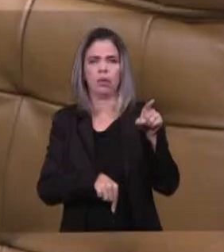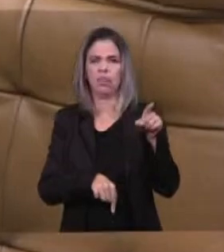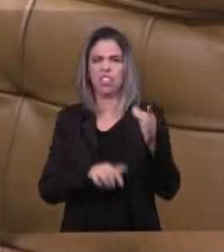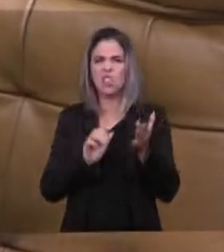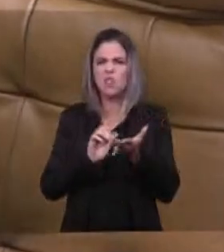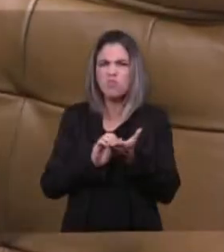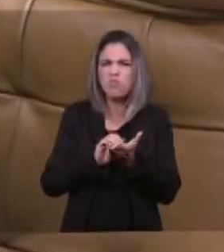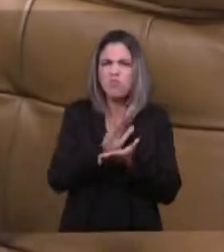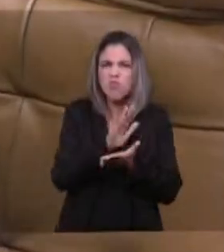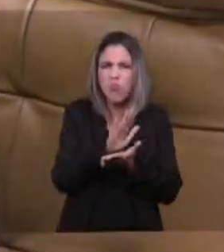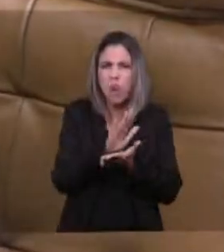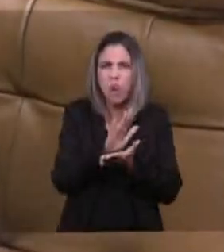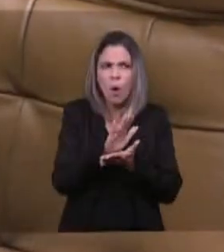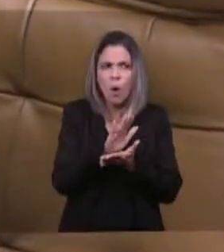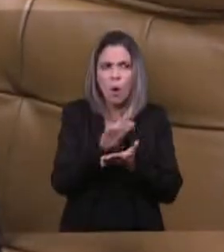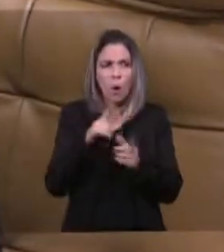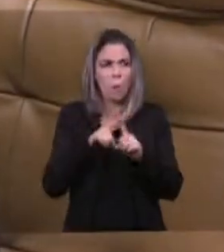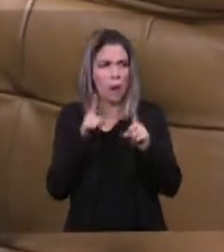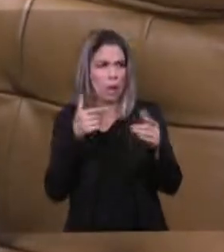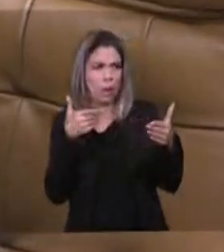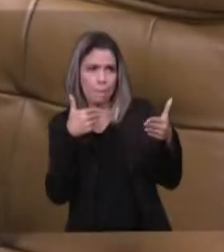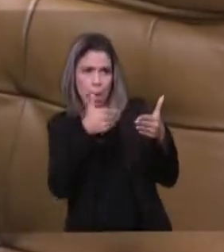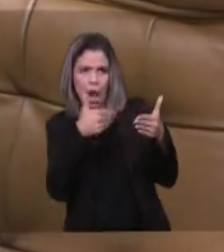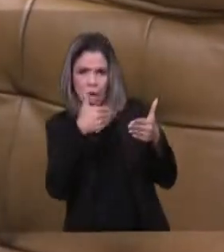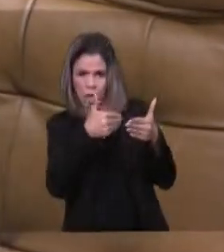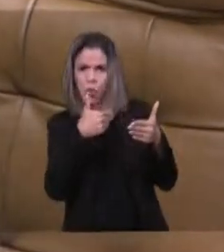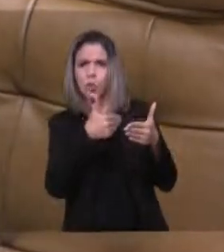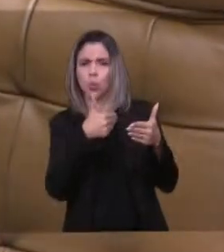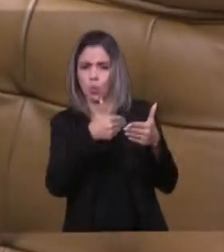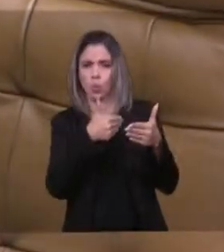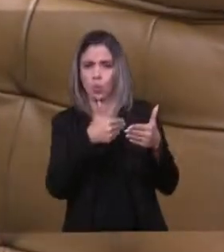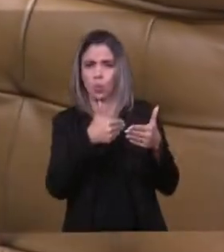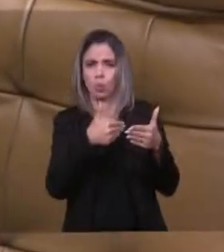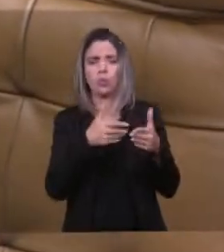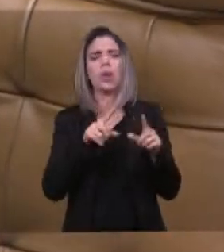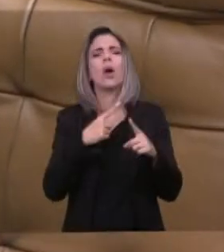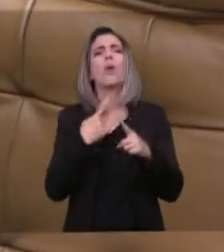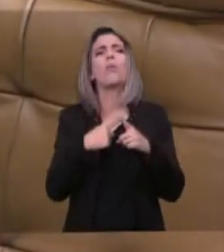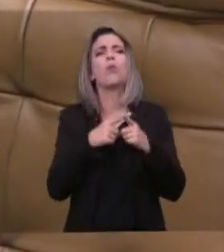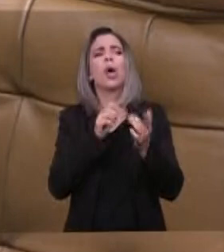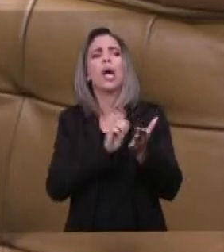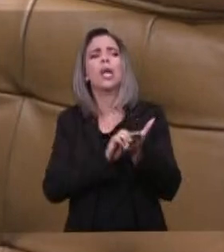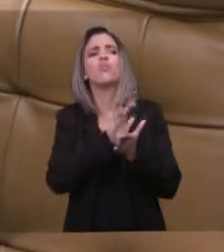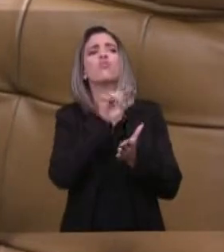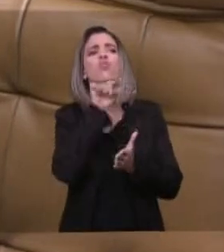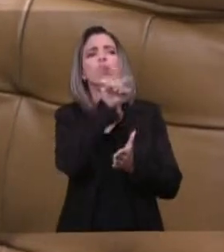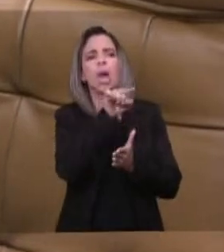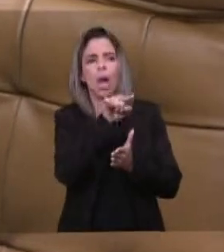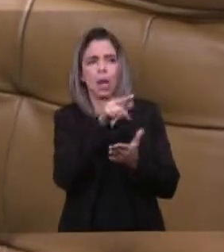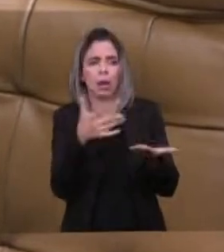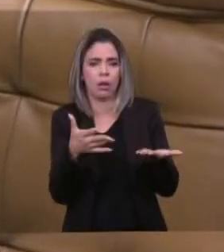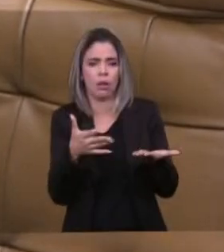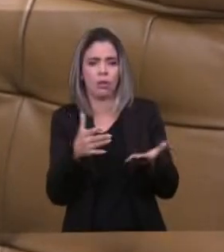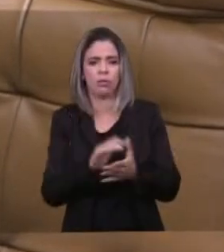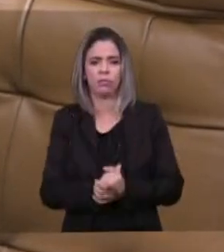Expulsaram, mas continuava ali, muito próximo, no mesmo território. Mas por que eles foram expulsos? Uma pena,